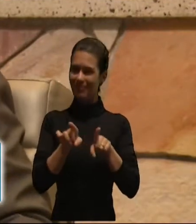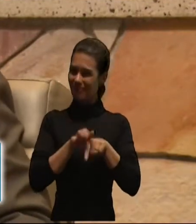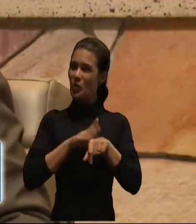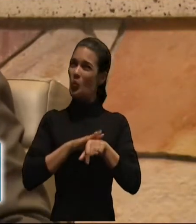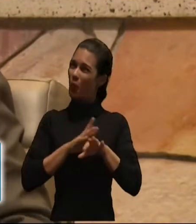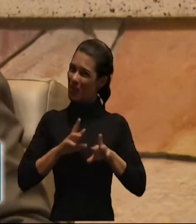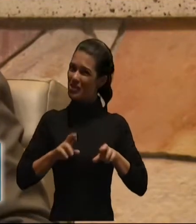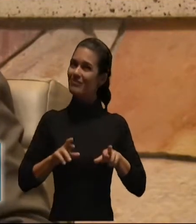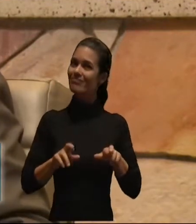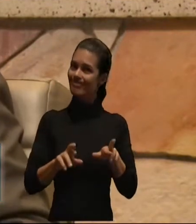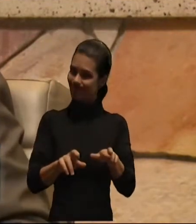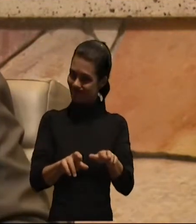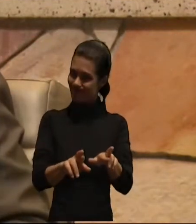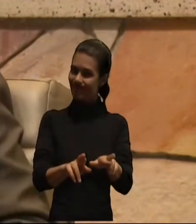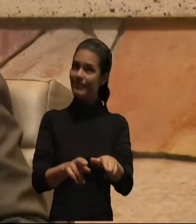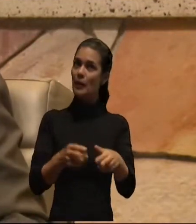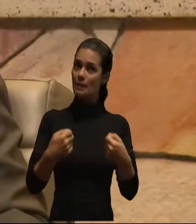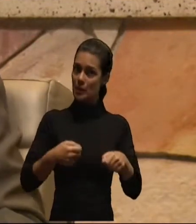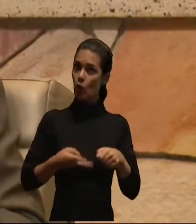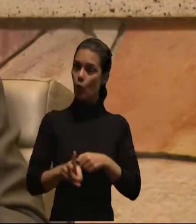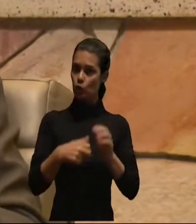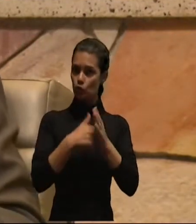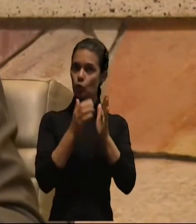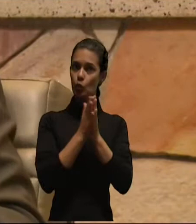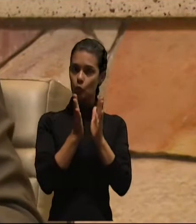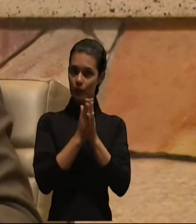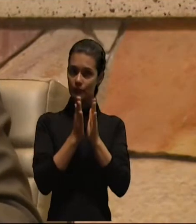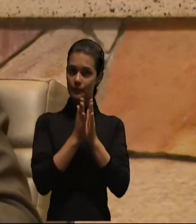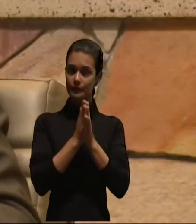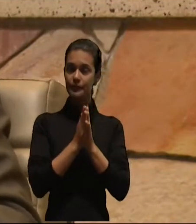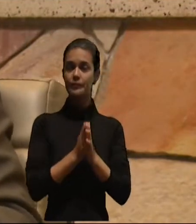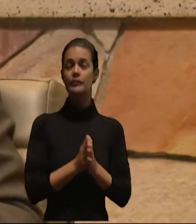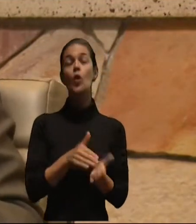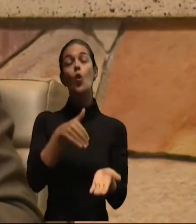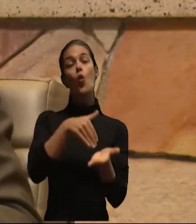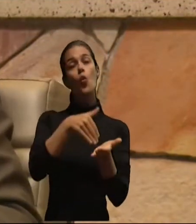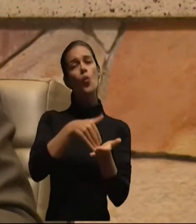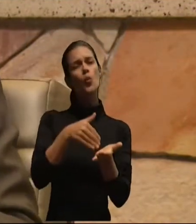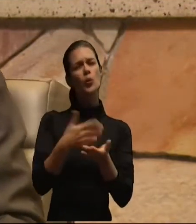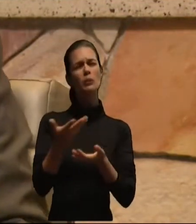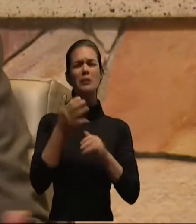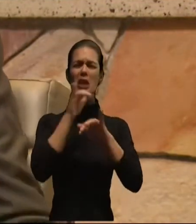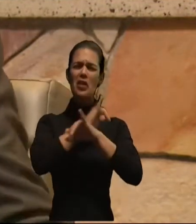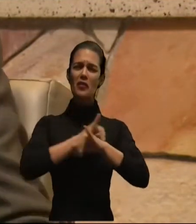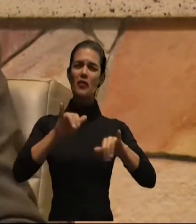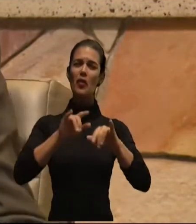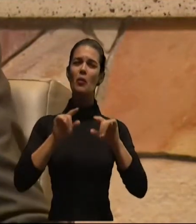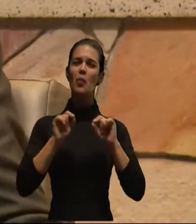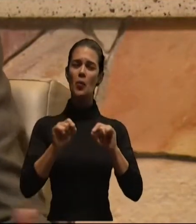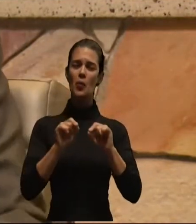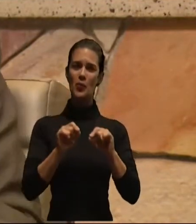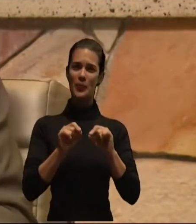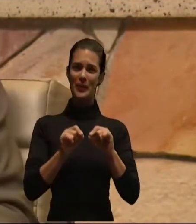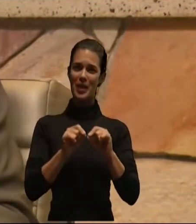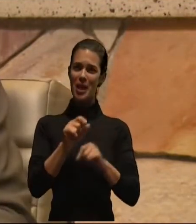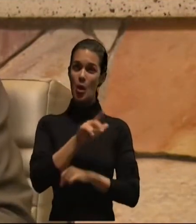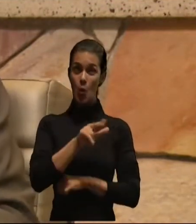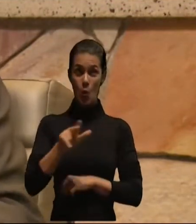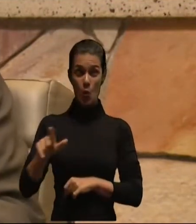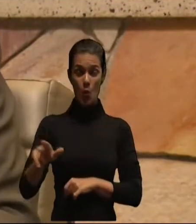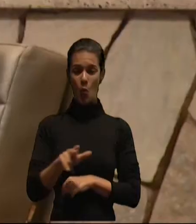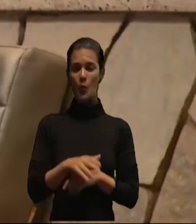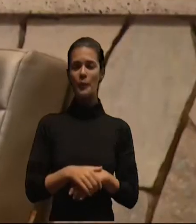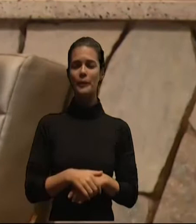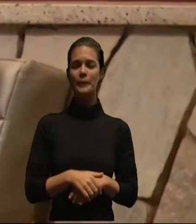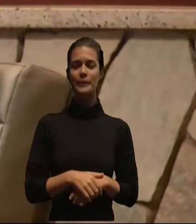queridos, para ouvir as nossas orações. Por fim, pastor, eu queria só informar também, e a todos os nossos queridos irmãos que já estão aqui neste grupo,